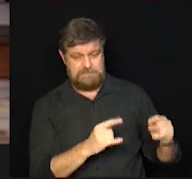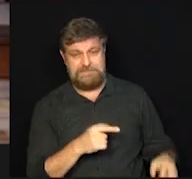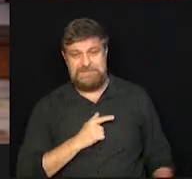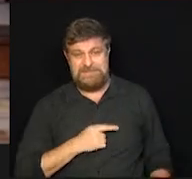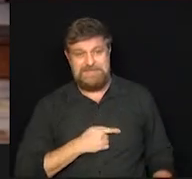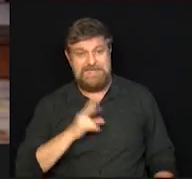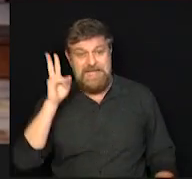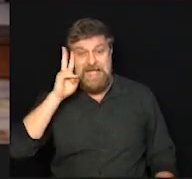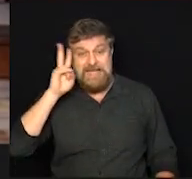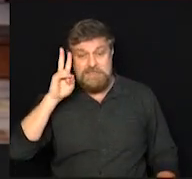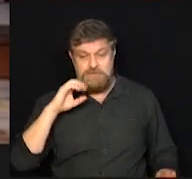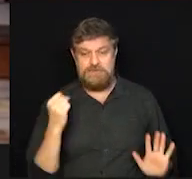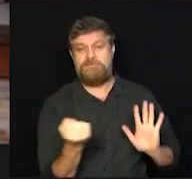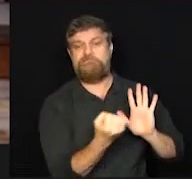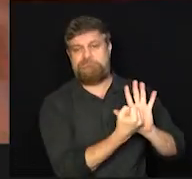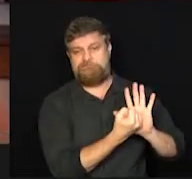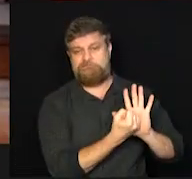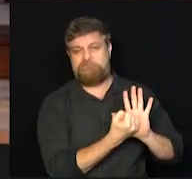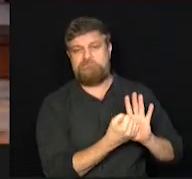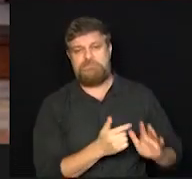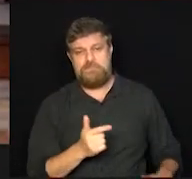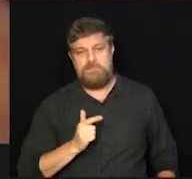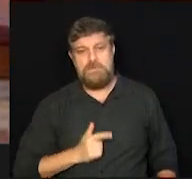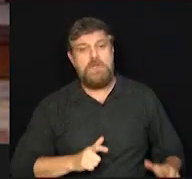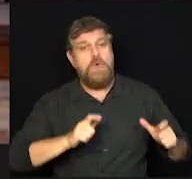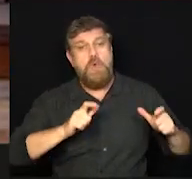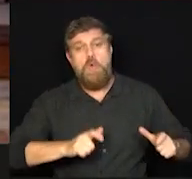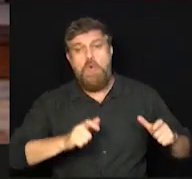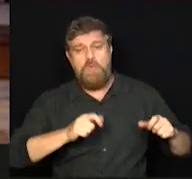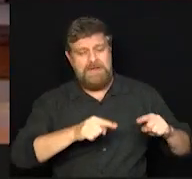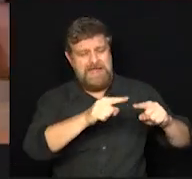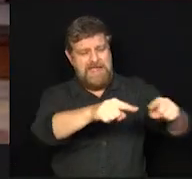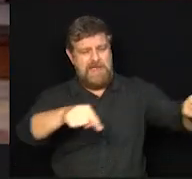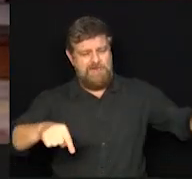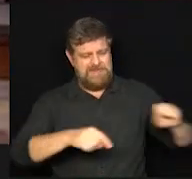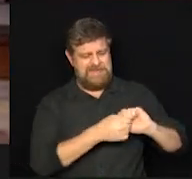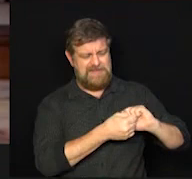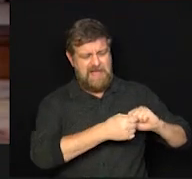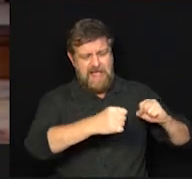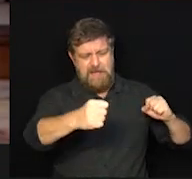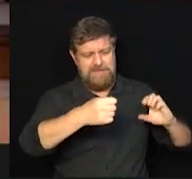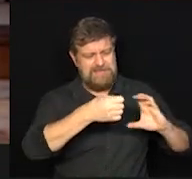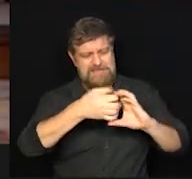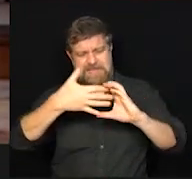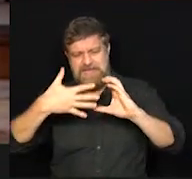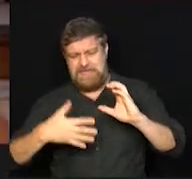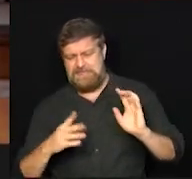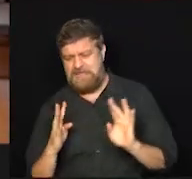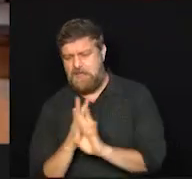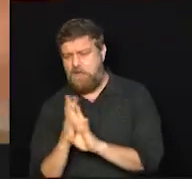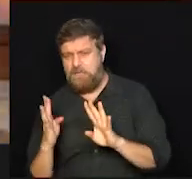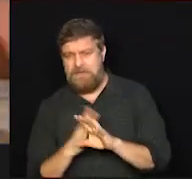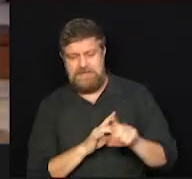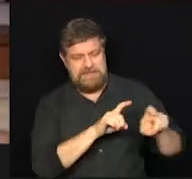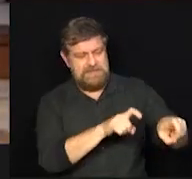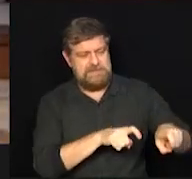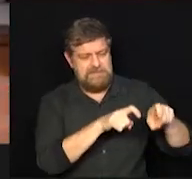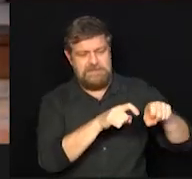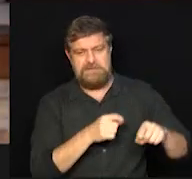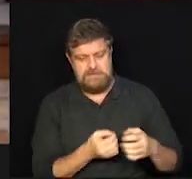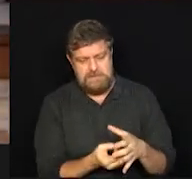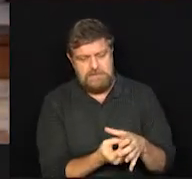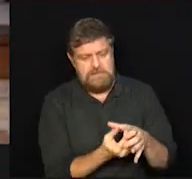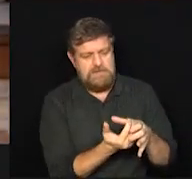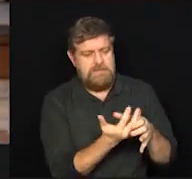valor histórico imenso Oi tá localizada no terreno amplo que mistura características urbanas e rurais com uma vegetação